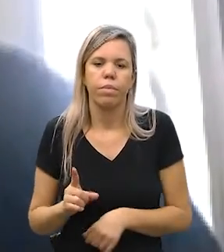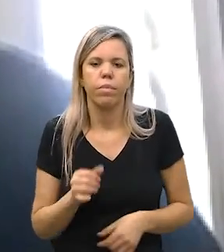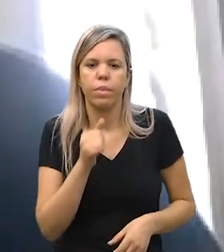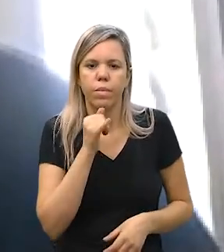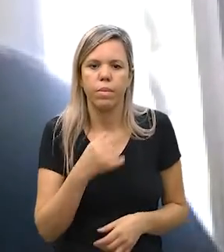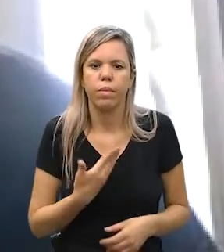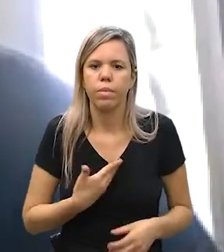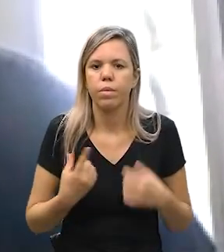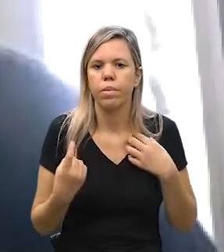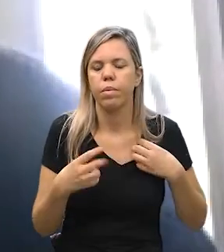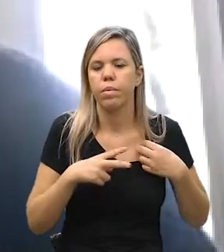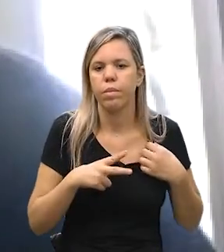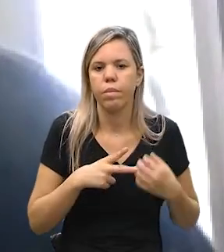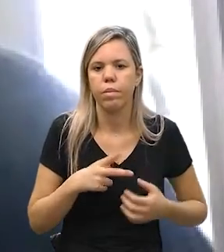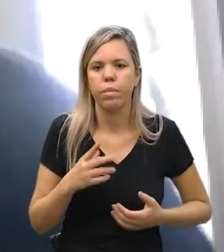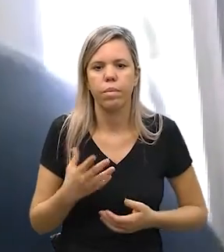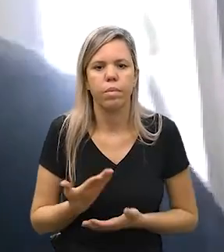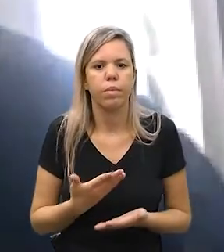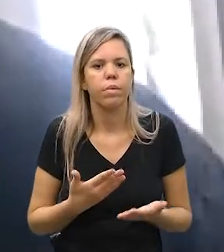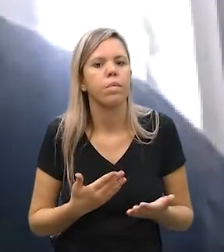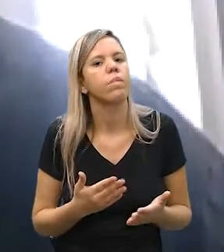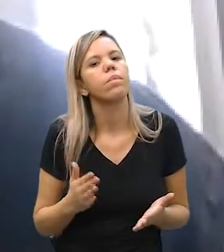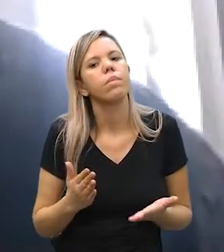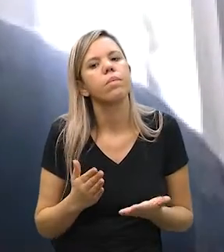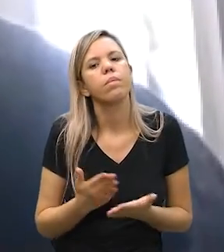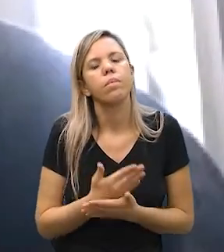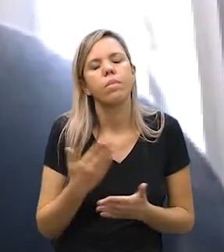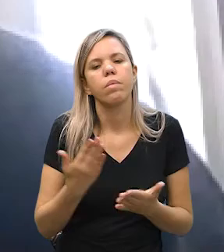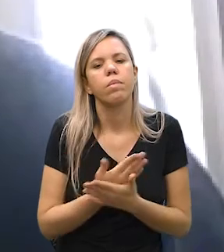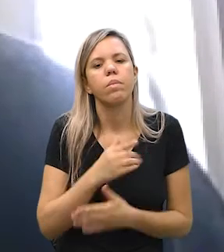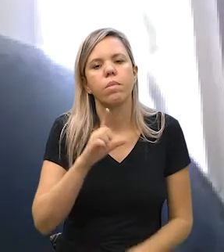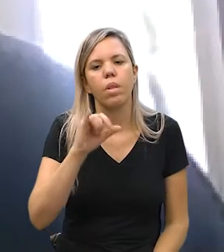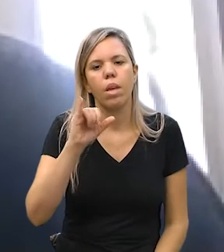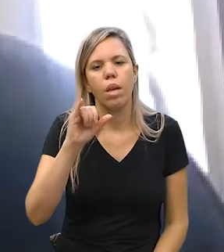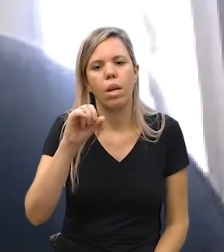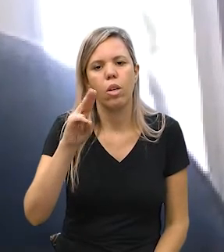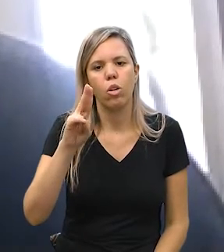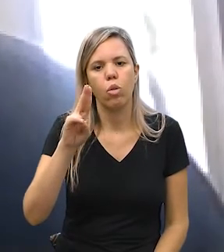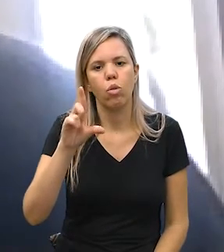pessoal da livraria Iluminações,